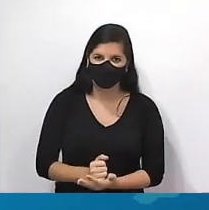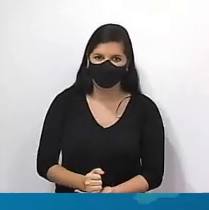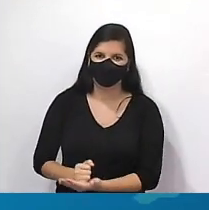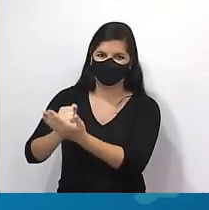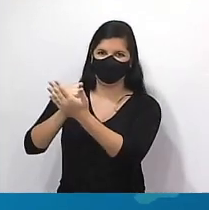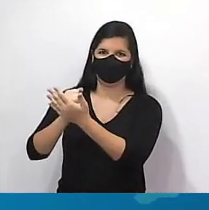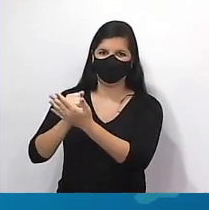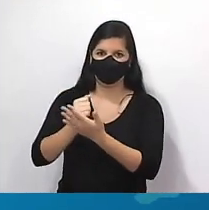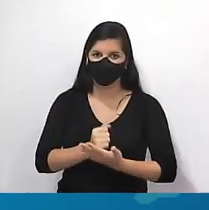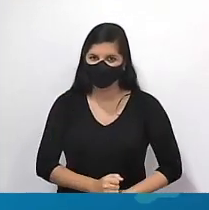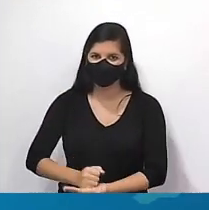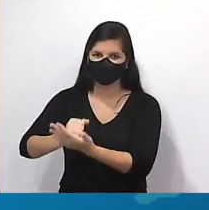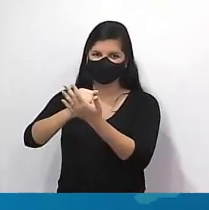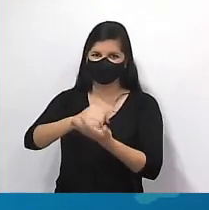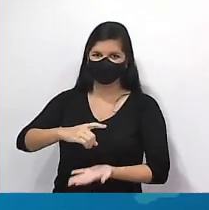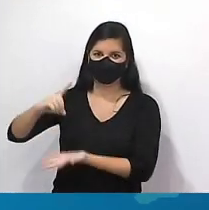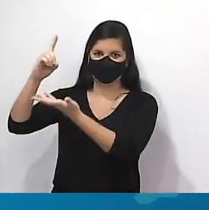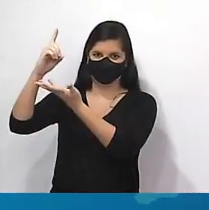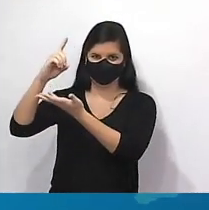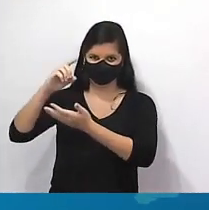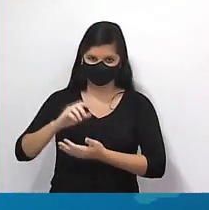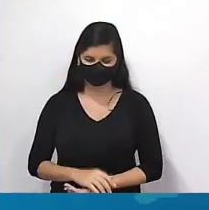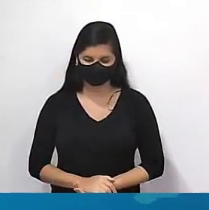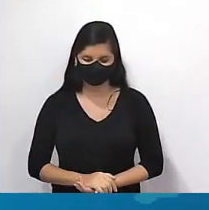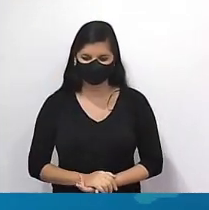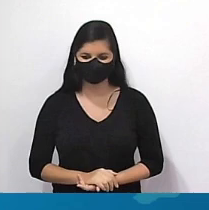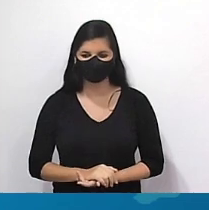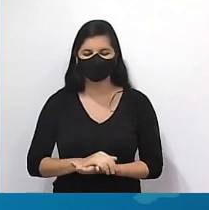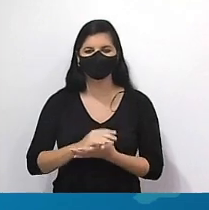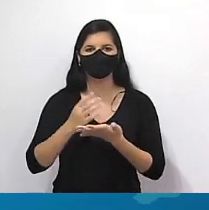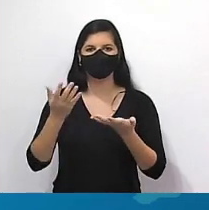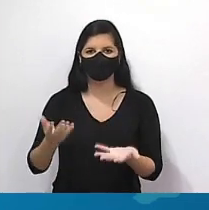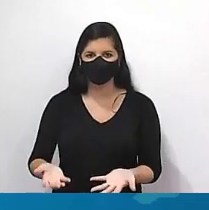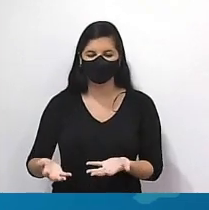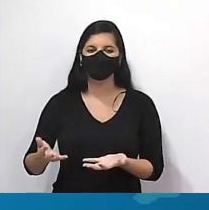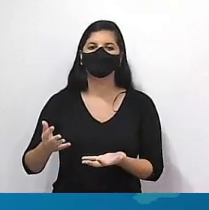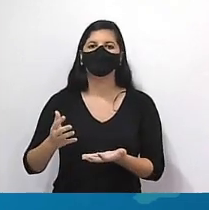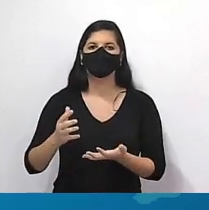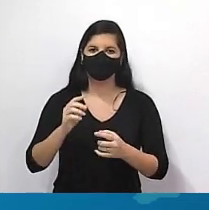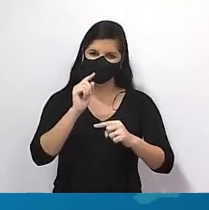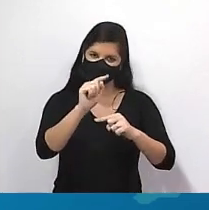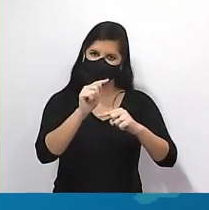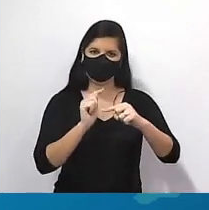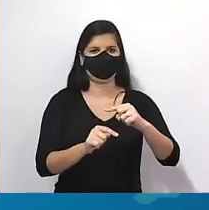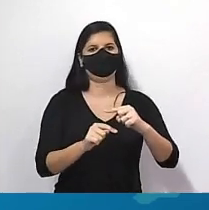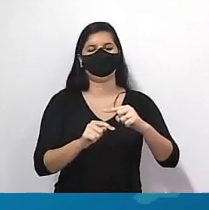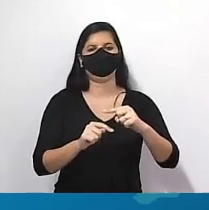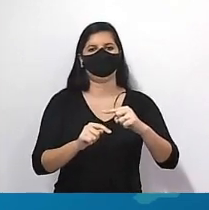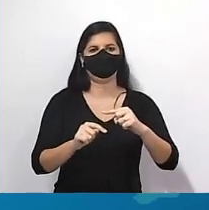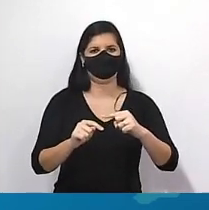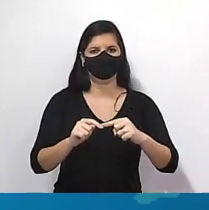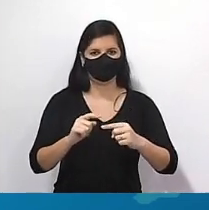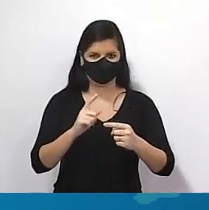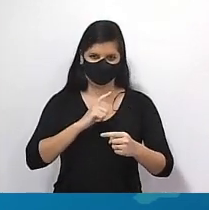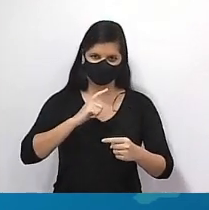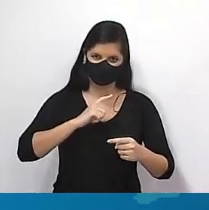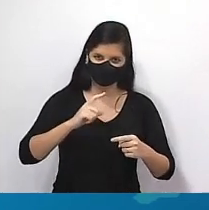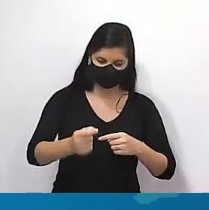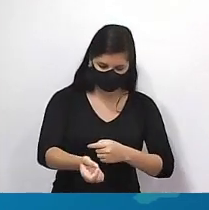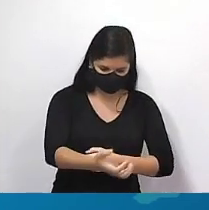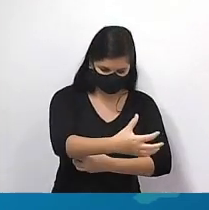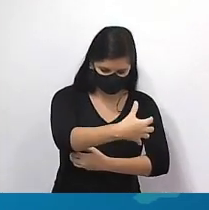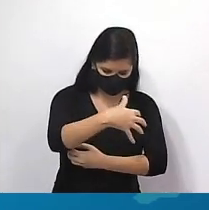aos seus deuses, enfim. Mas também era uma fração daquilo que você tinha ou produzia.